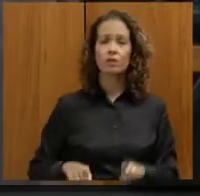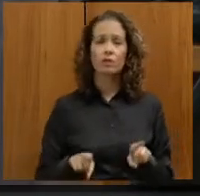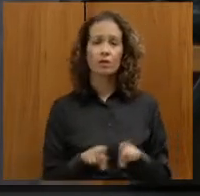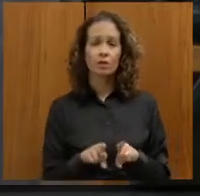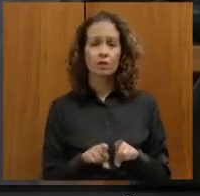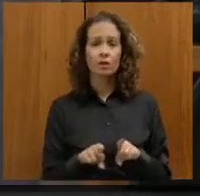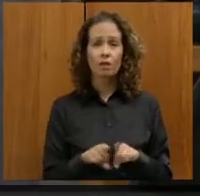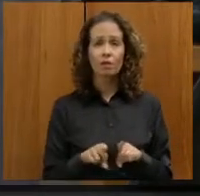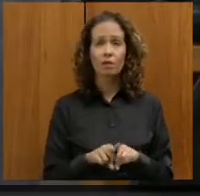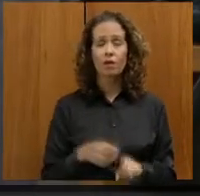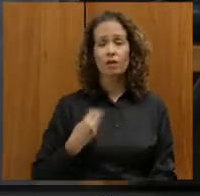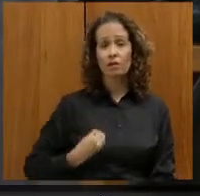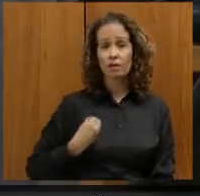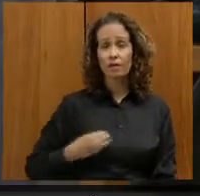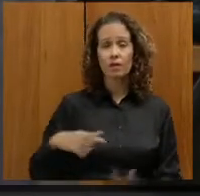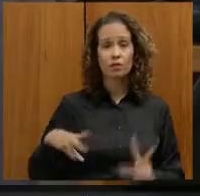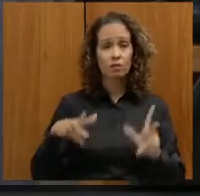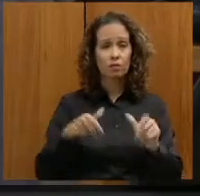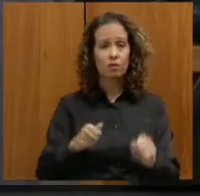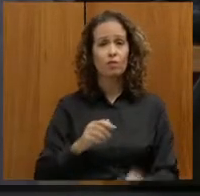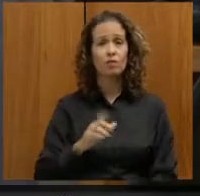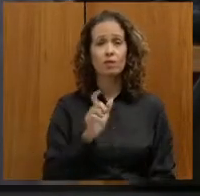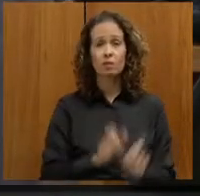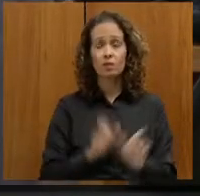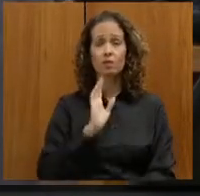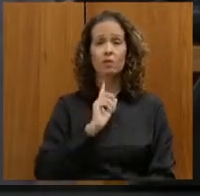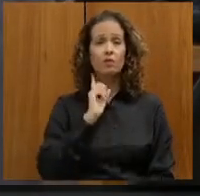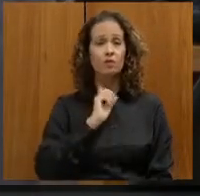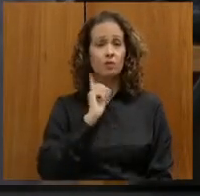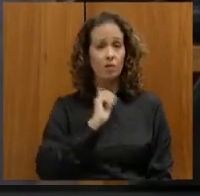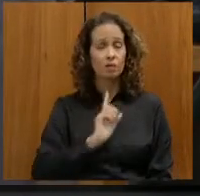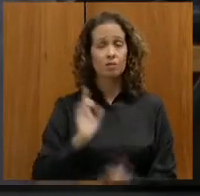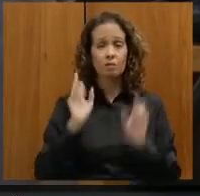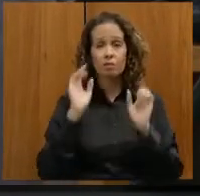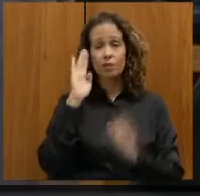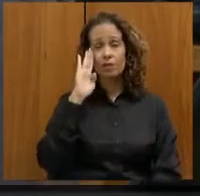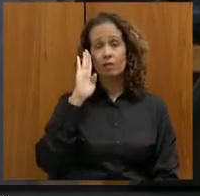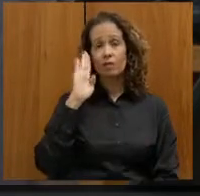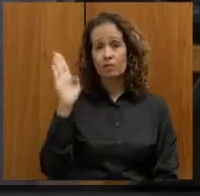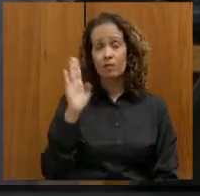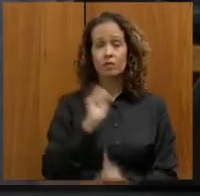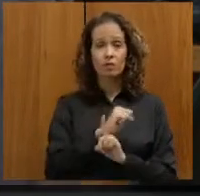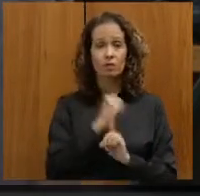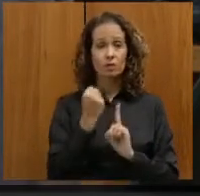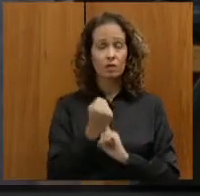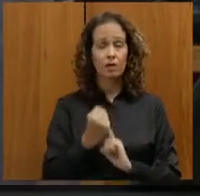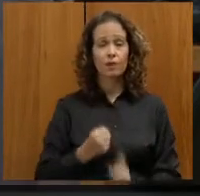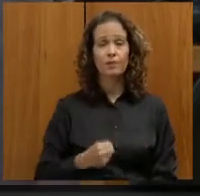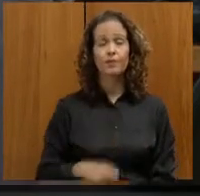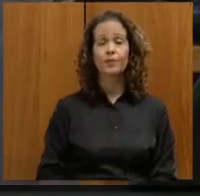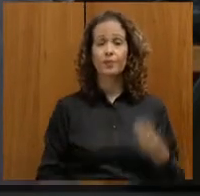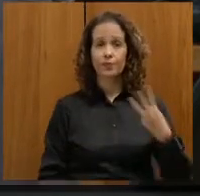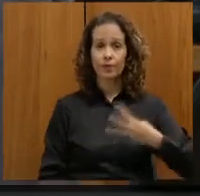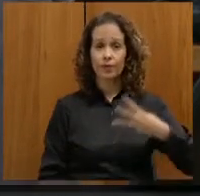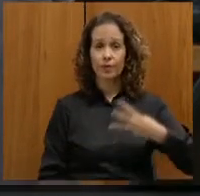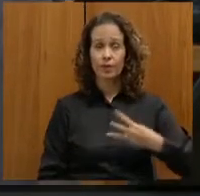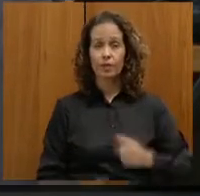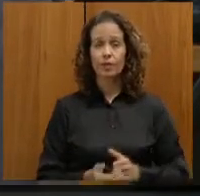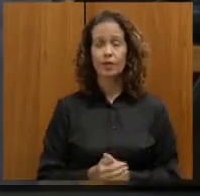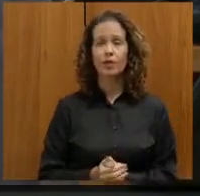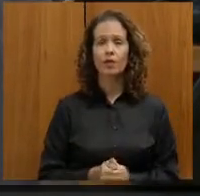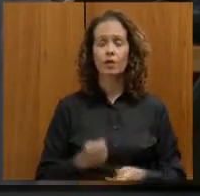de todos os mineiros principalmente o aspecto social terceiro quanto a